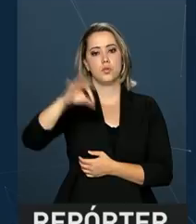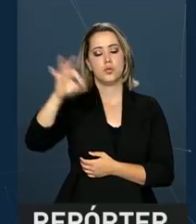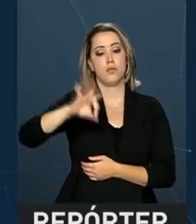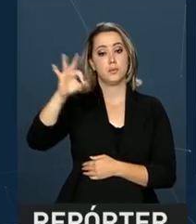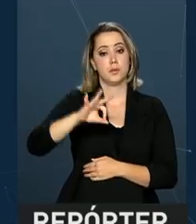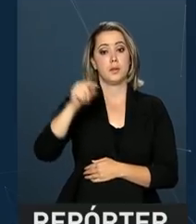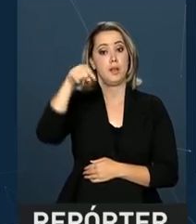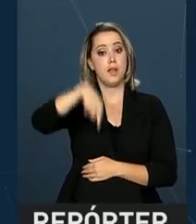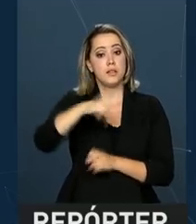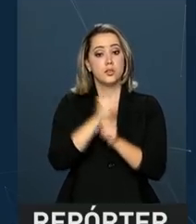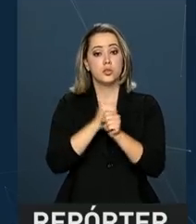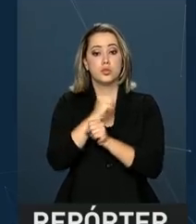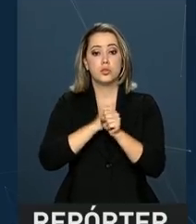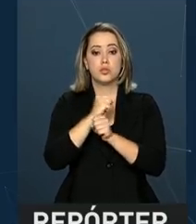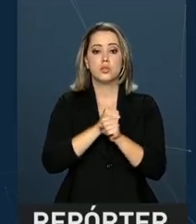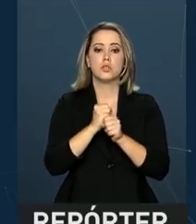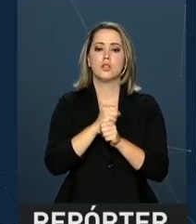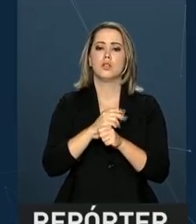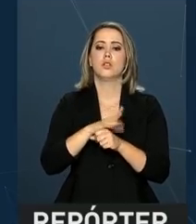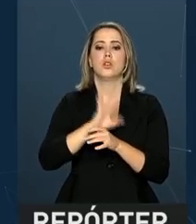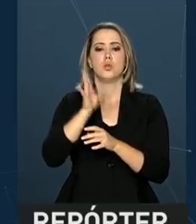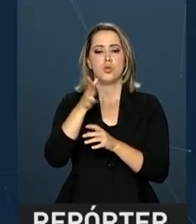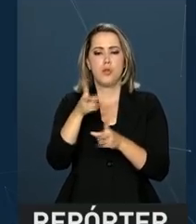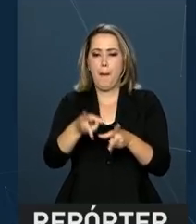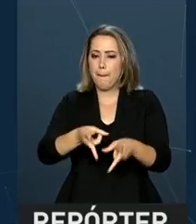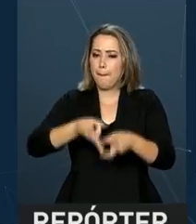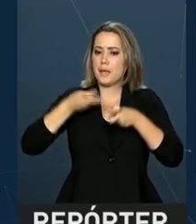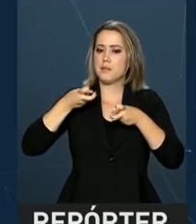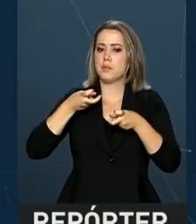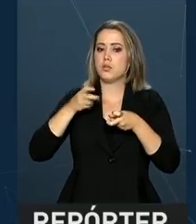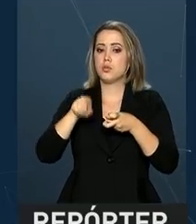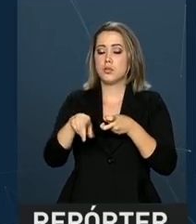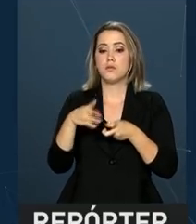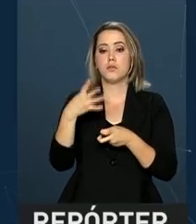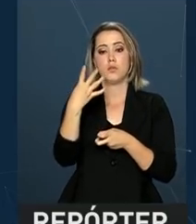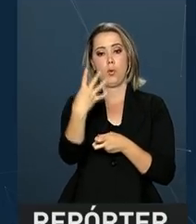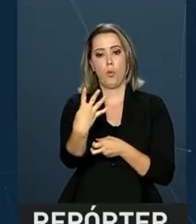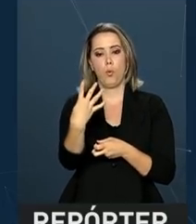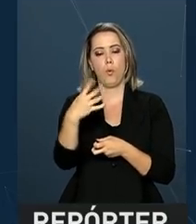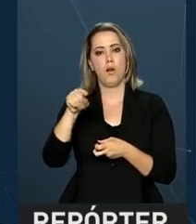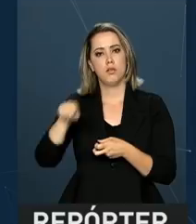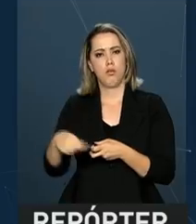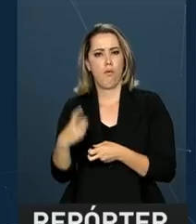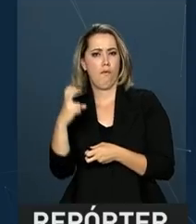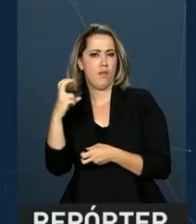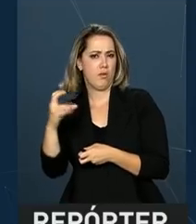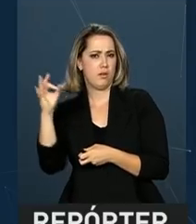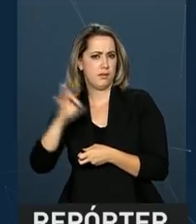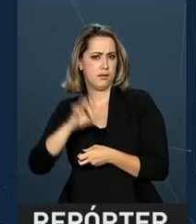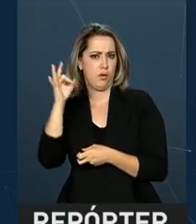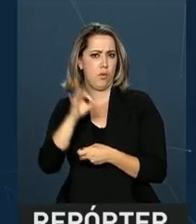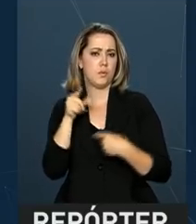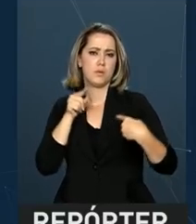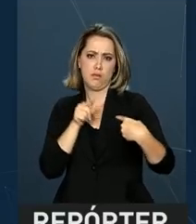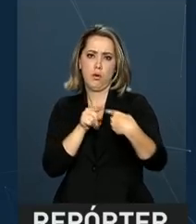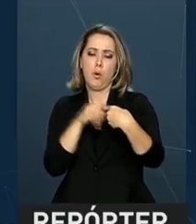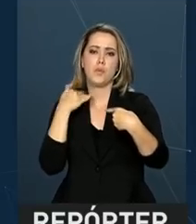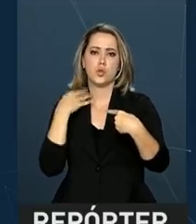6,29%. E neste ano, segundo analistas de mercado, deve ficar abaixo do centro da meta do Banco Central, que